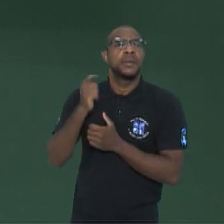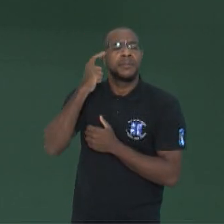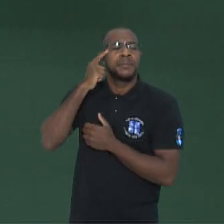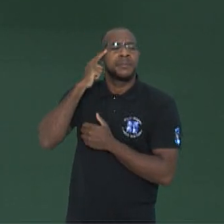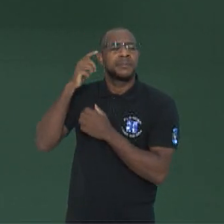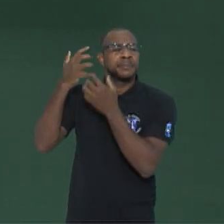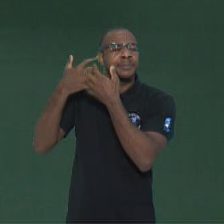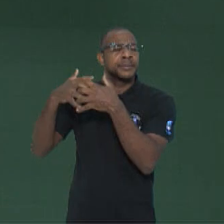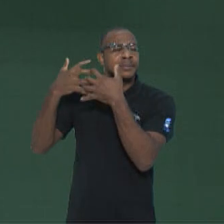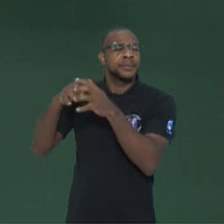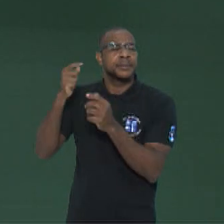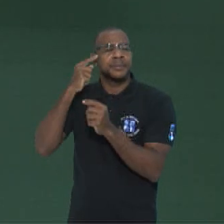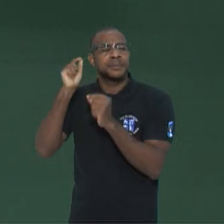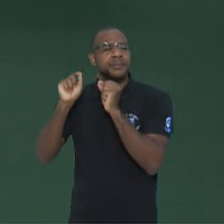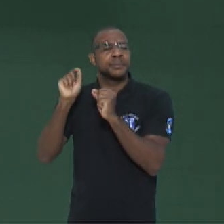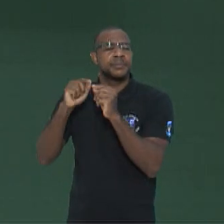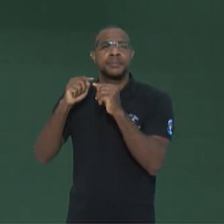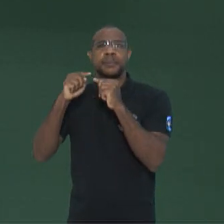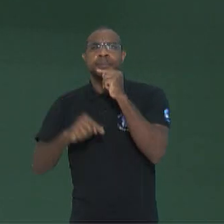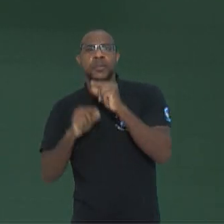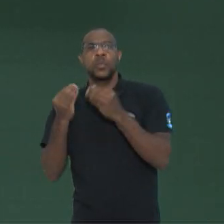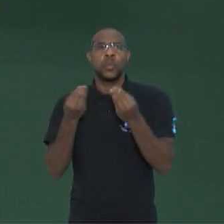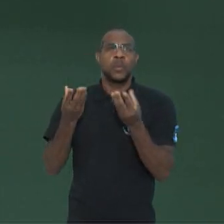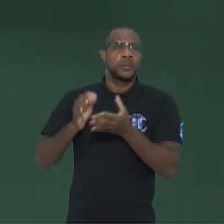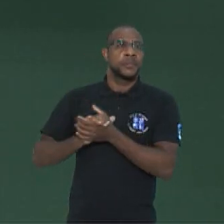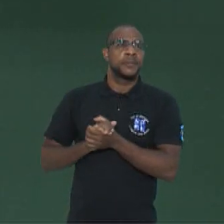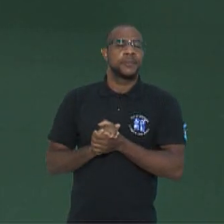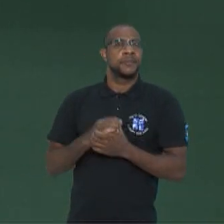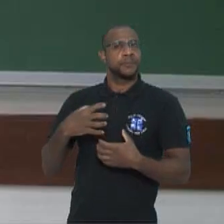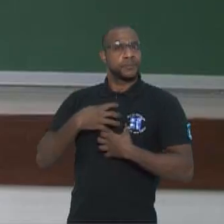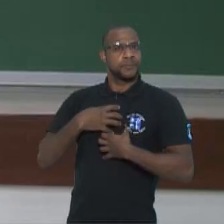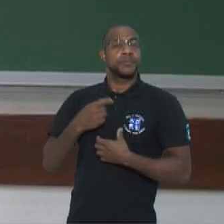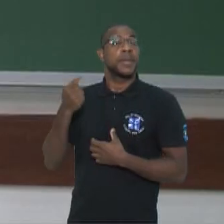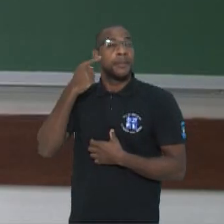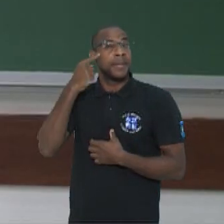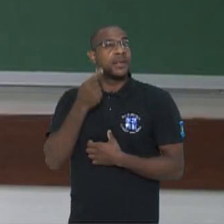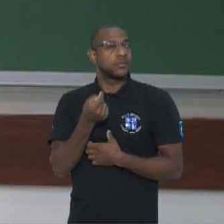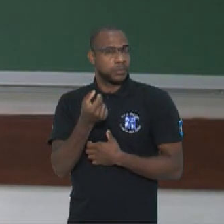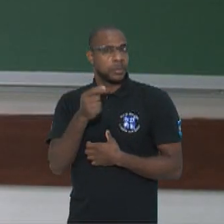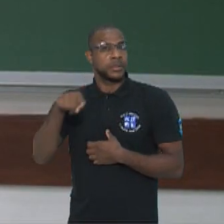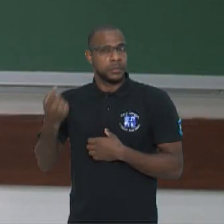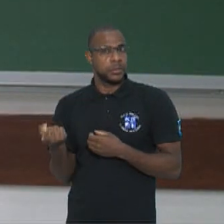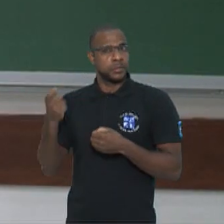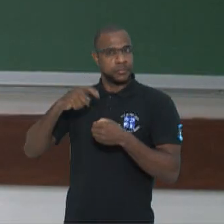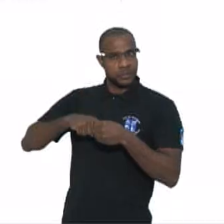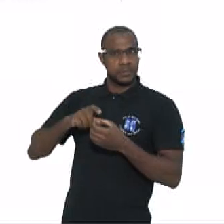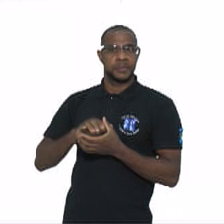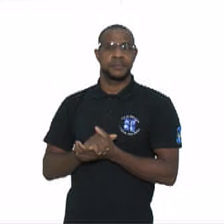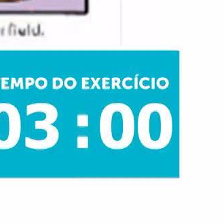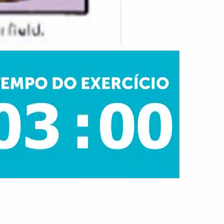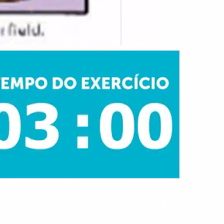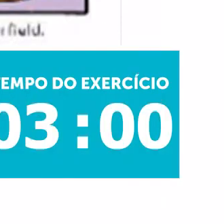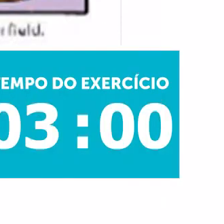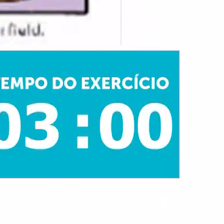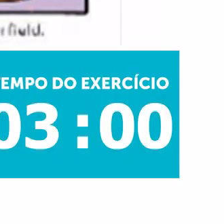ou de comportamento. Pensem um pouquinho então e nós já voltamos.